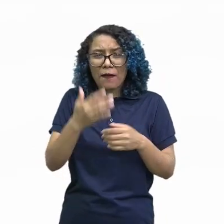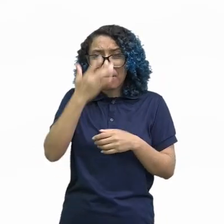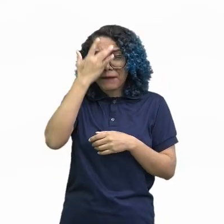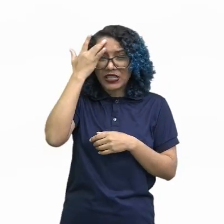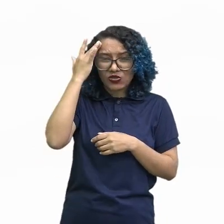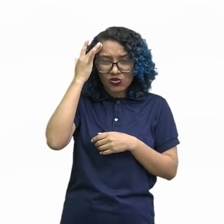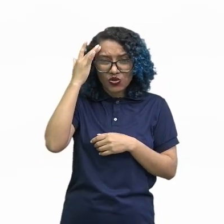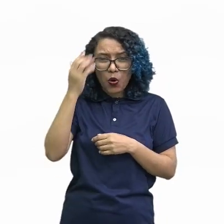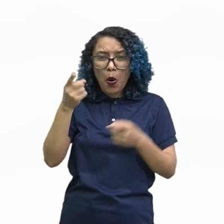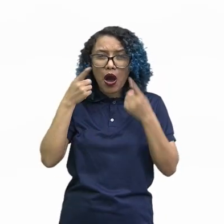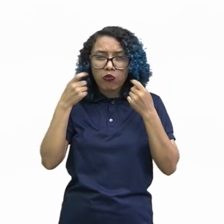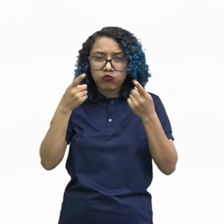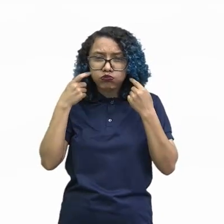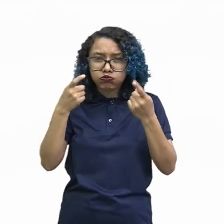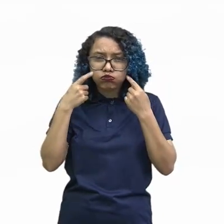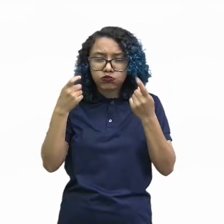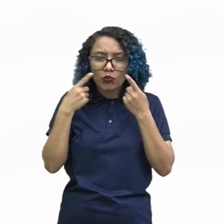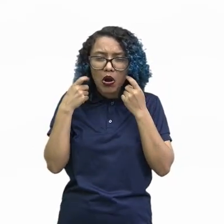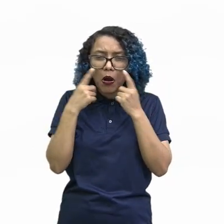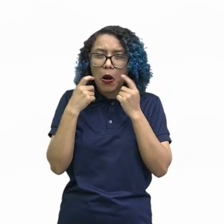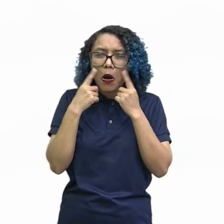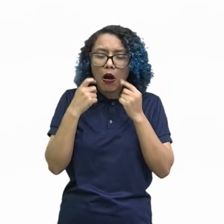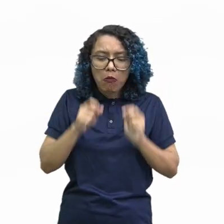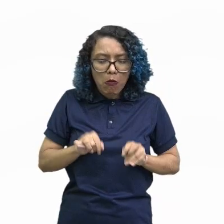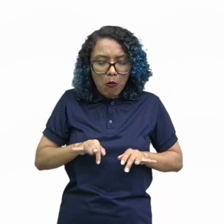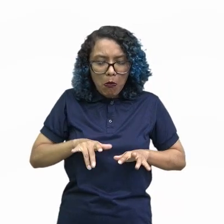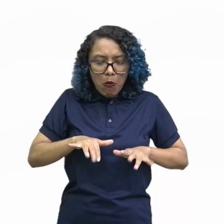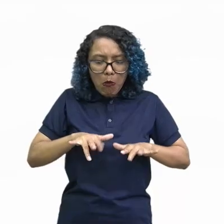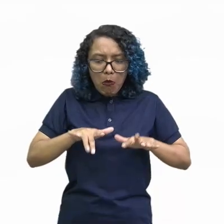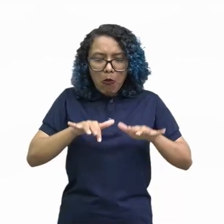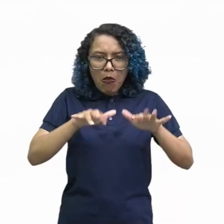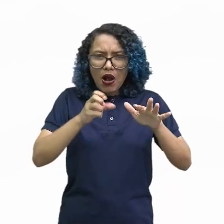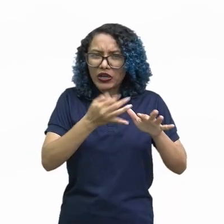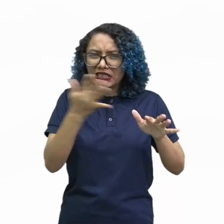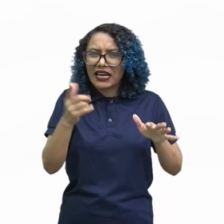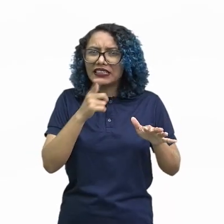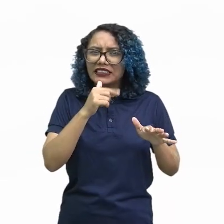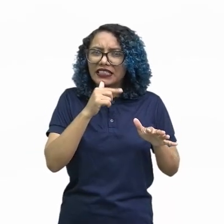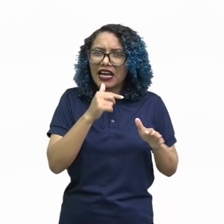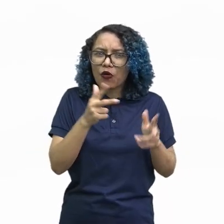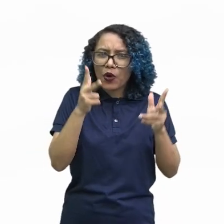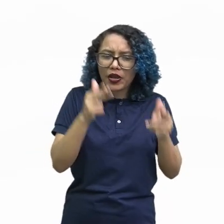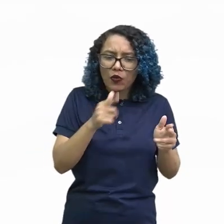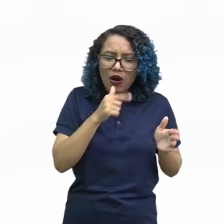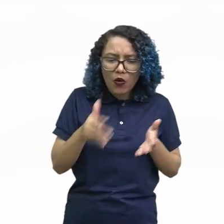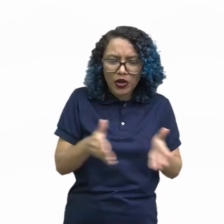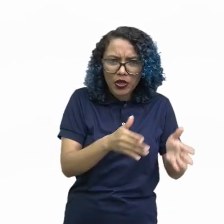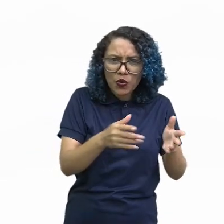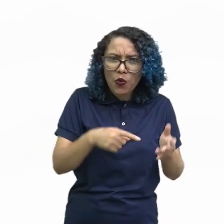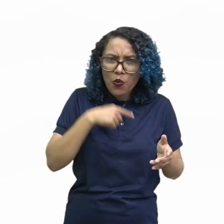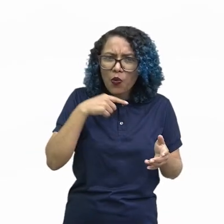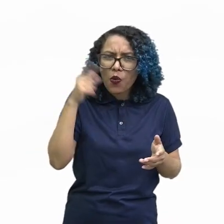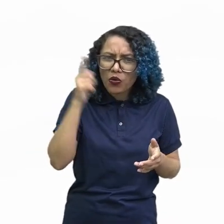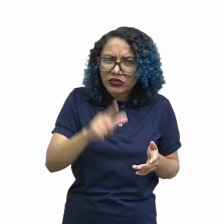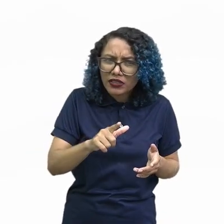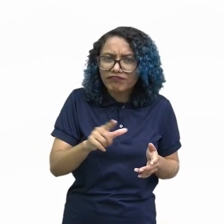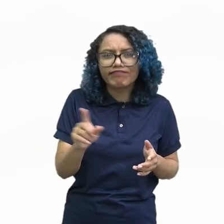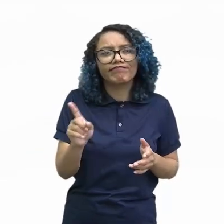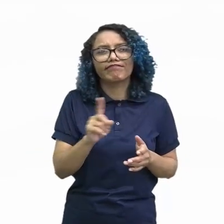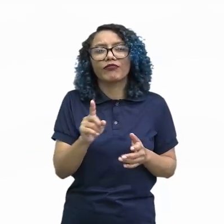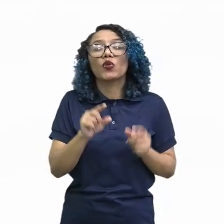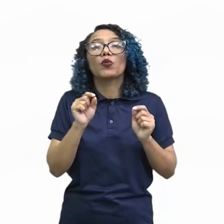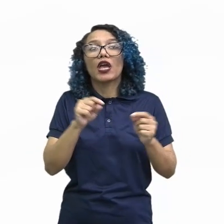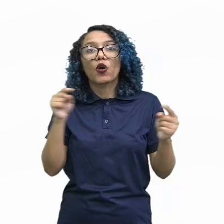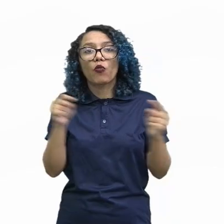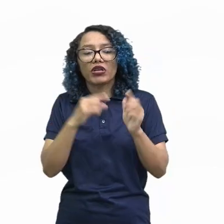a quantidade de lágrimas que um rio possui, ou seja, de água que um rio possui? Então, observem que eu estou no campo